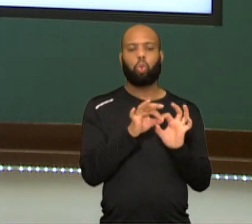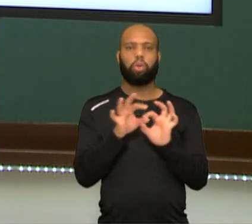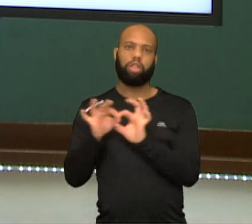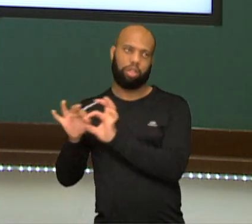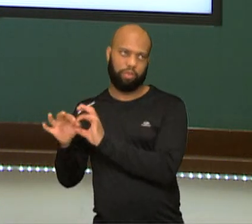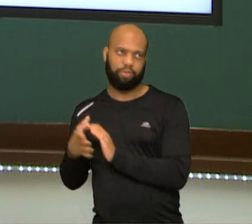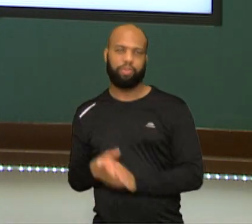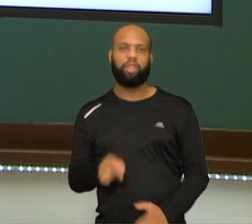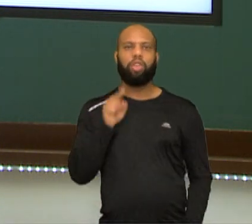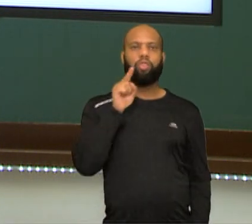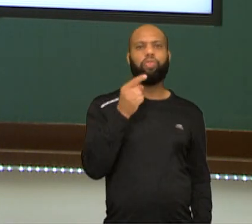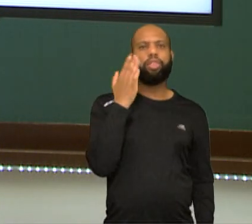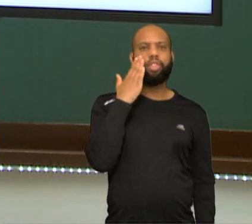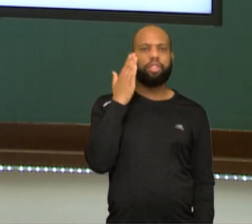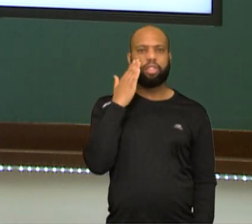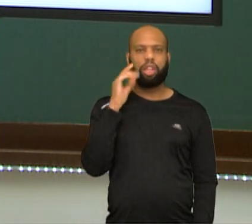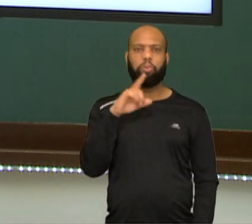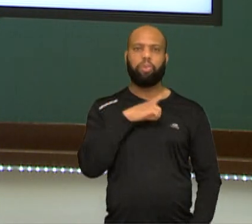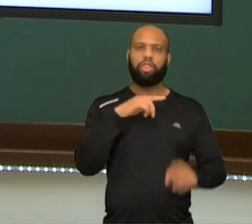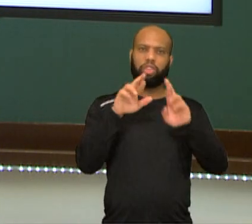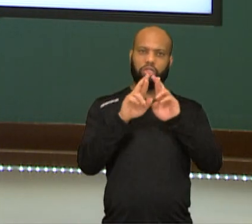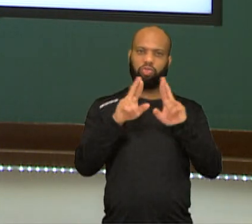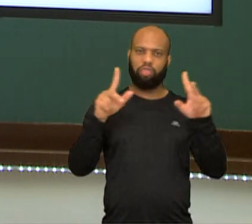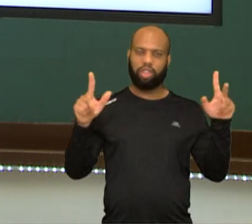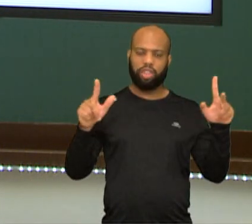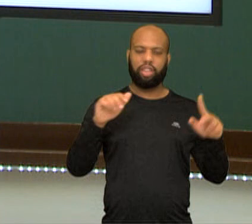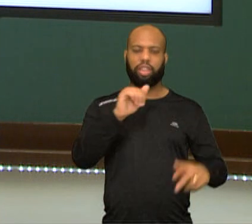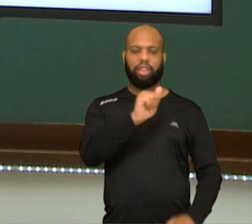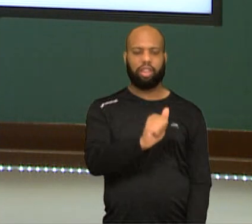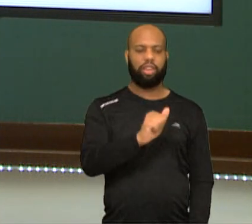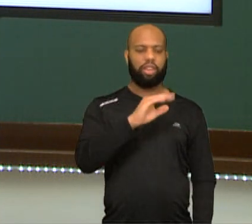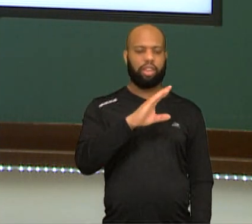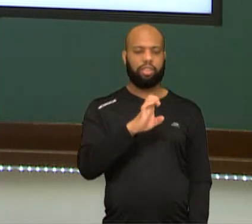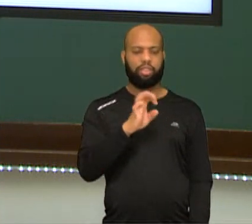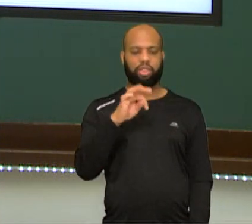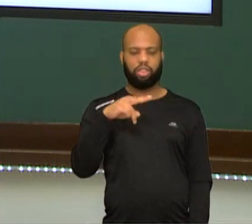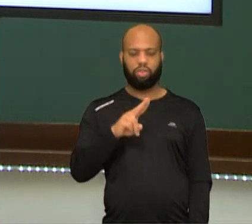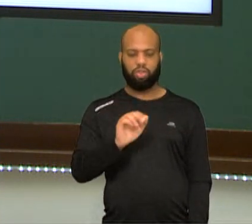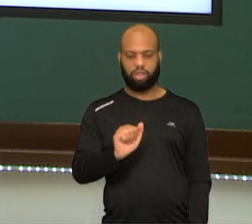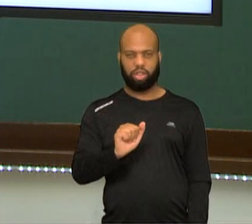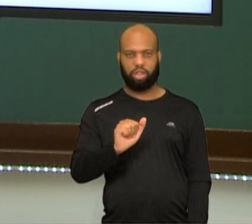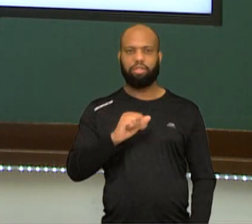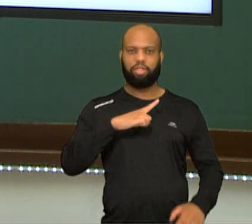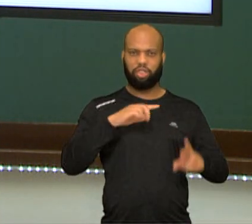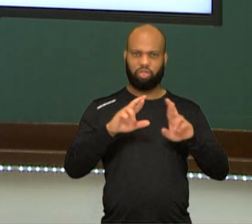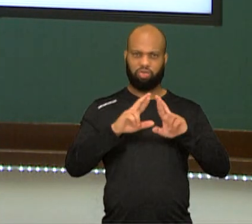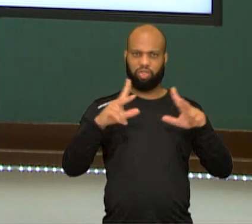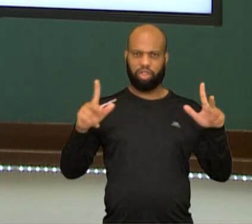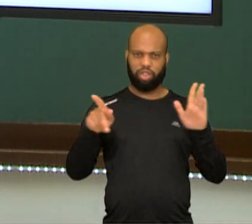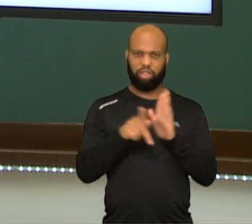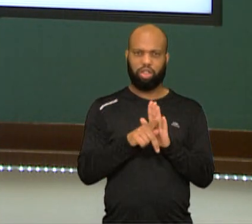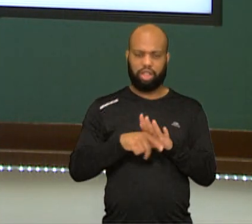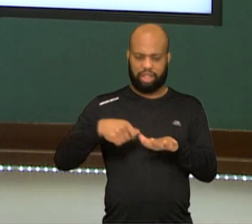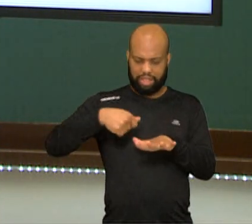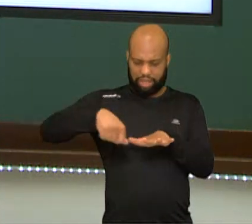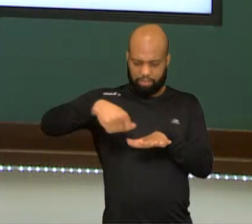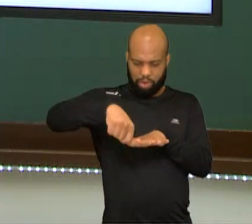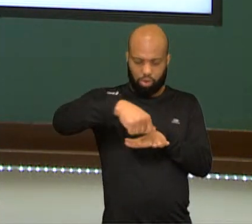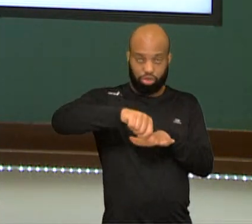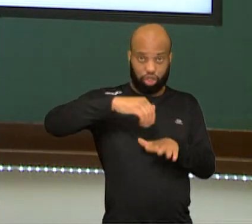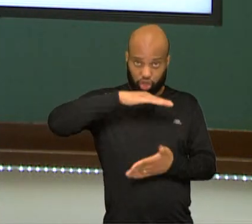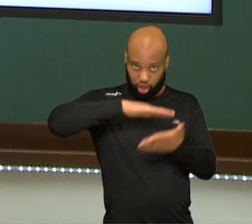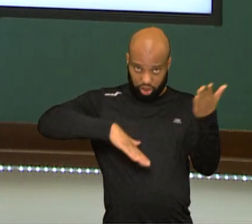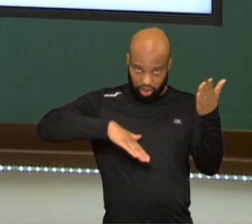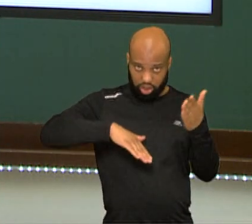contextualizada. Você sabe qual a diferença entre a acetona e o removedor de esmalte? Essa substância acetona